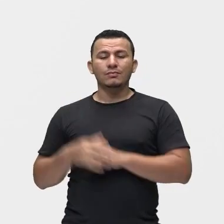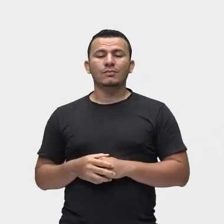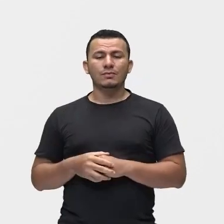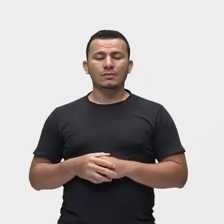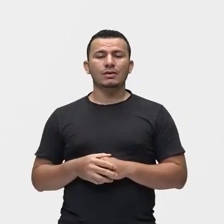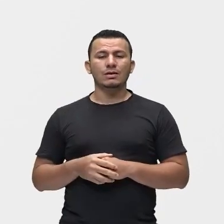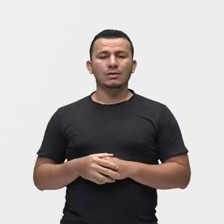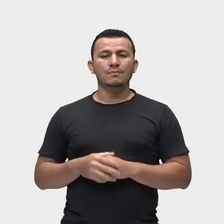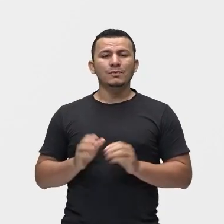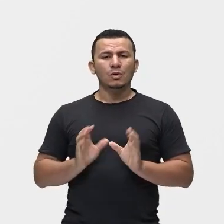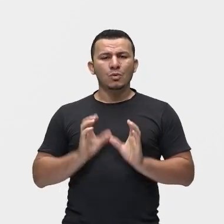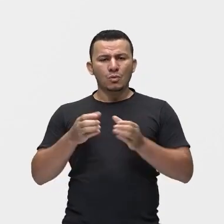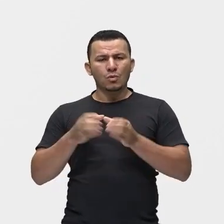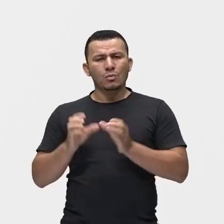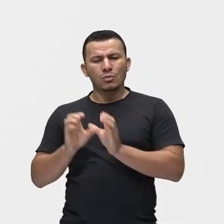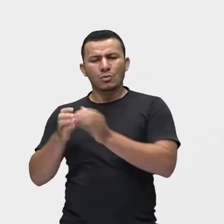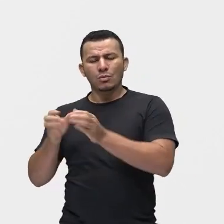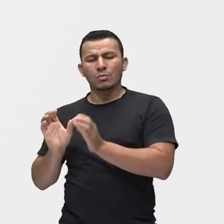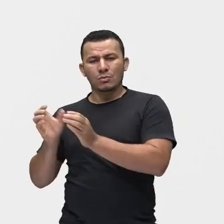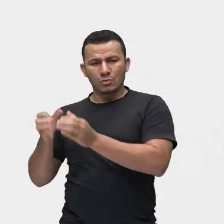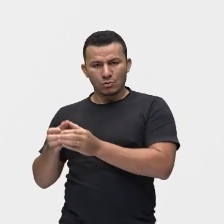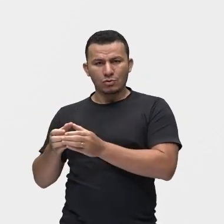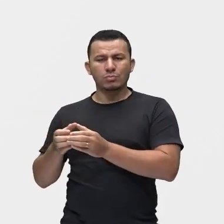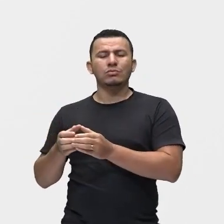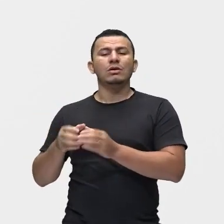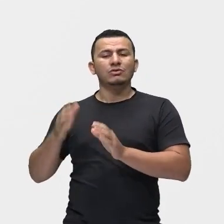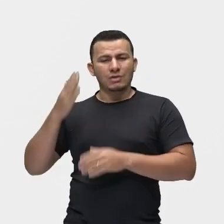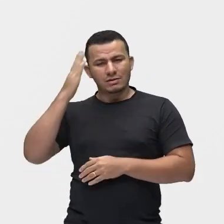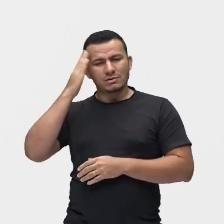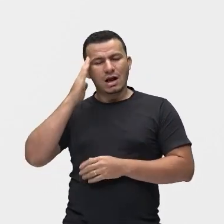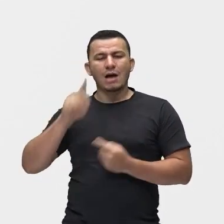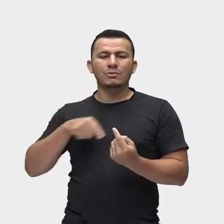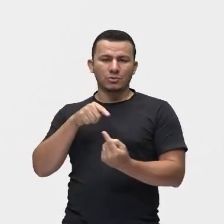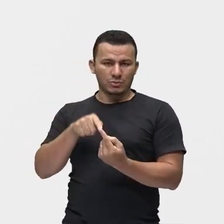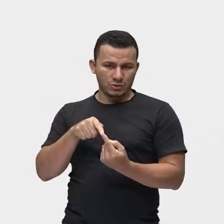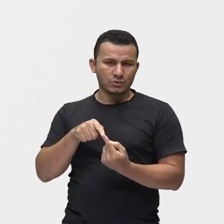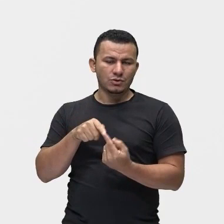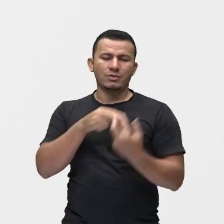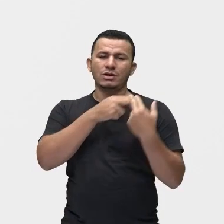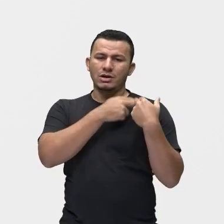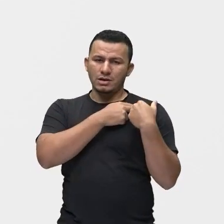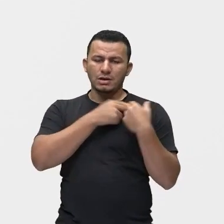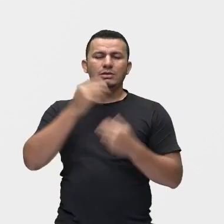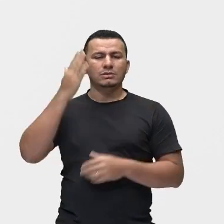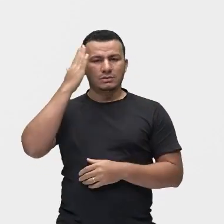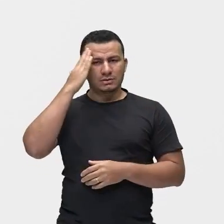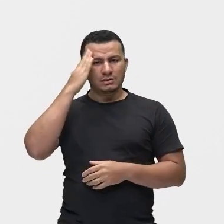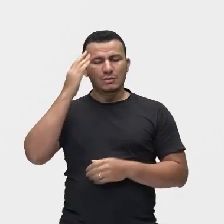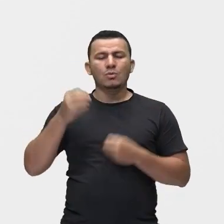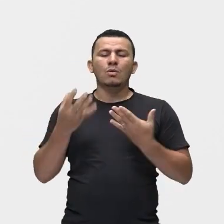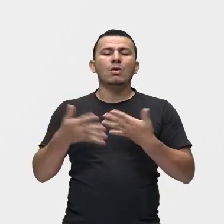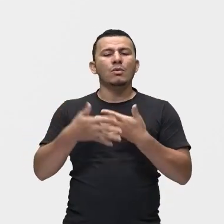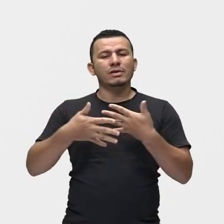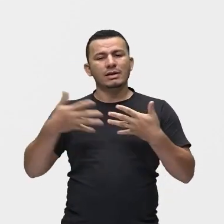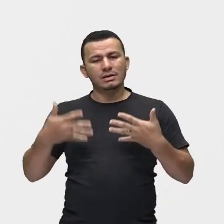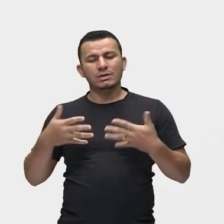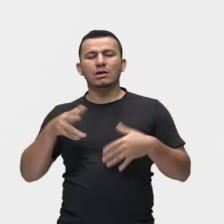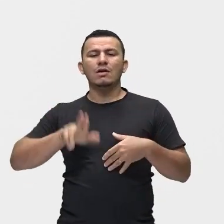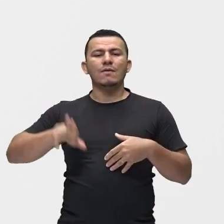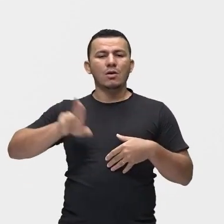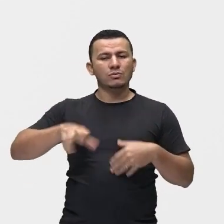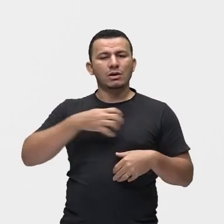folhetos germinativos já sabem qual é o seu destino final, já sabe qual é o tecido que eles